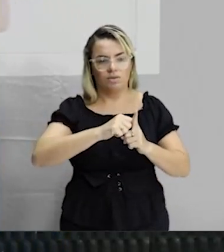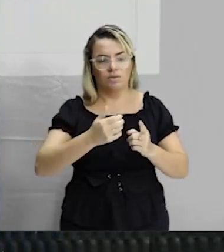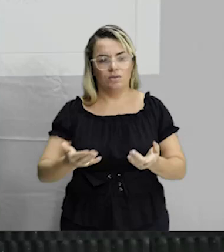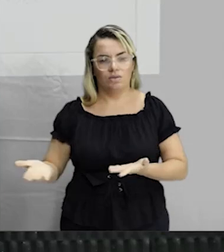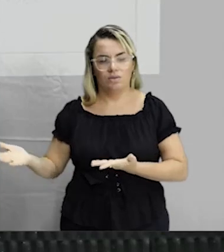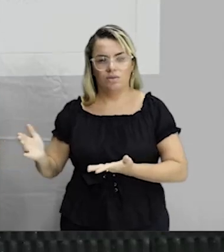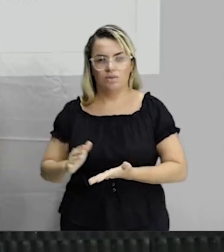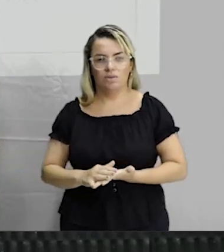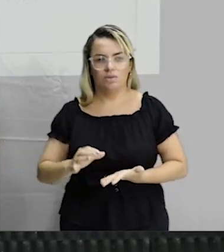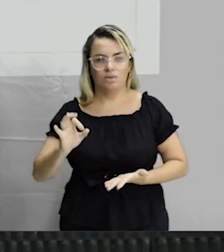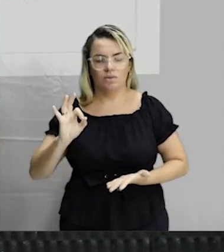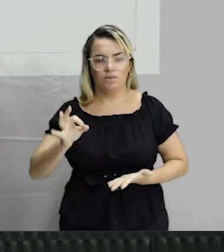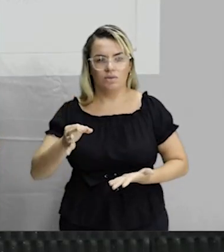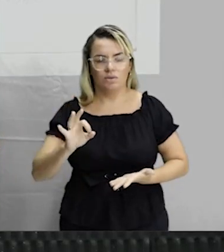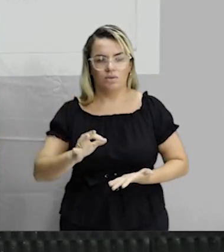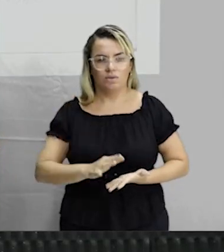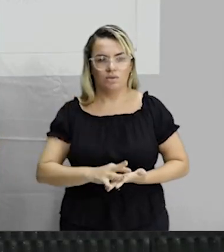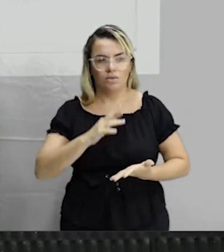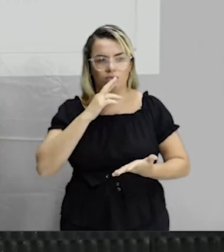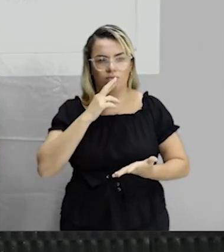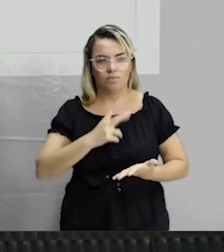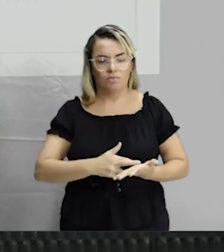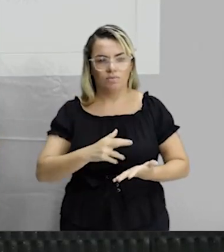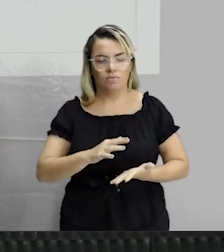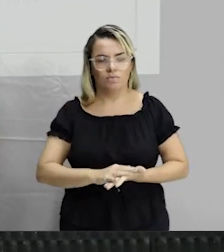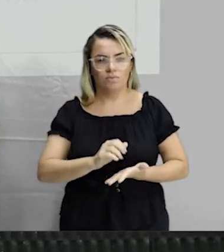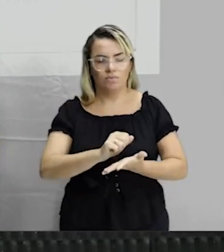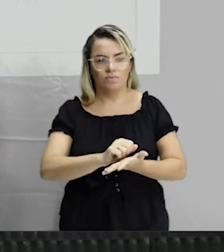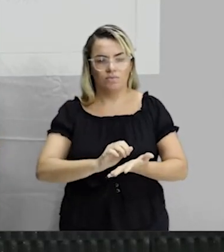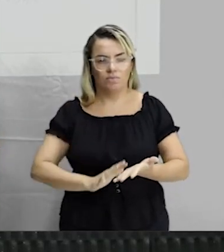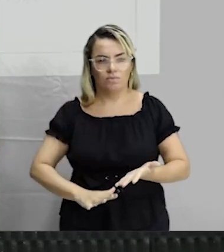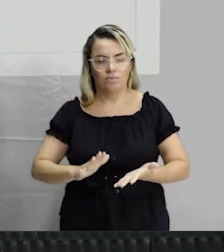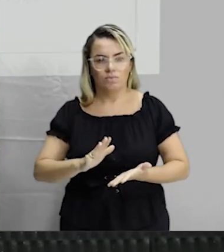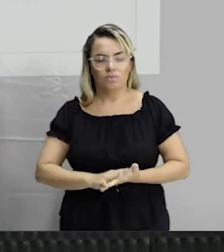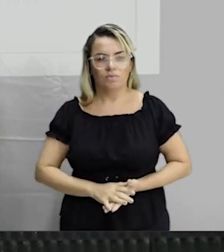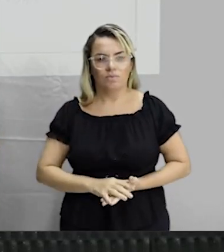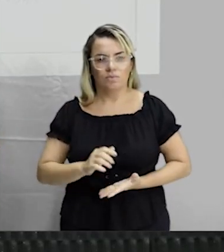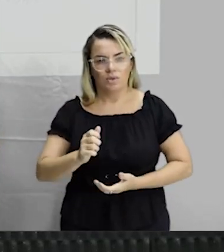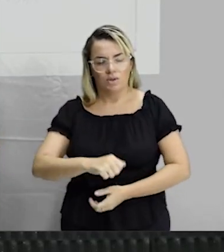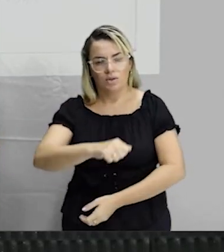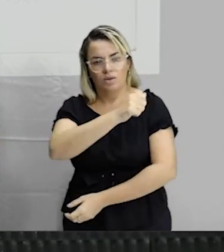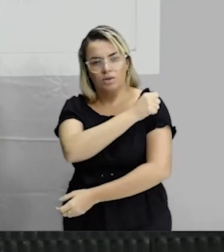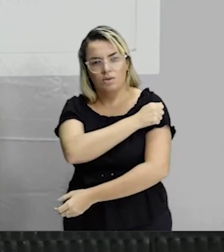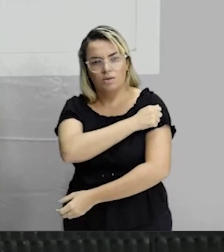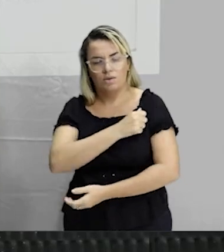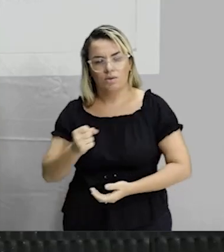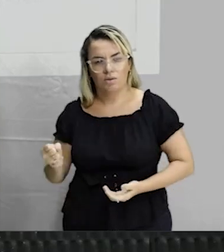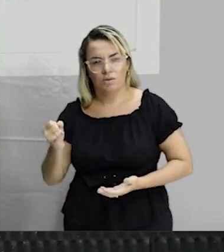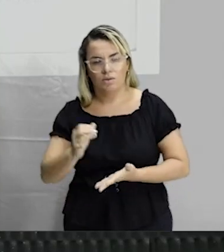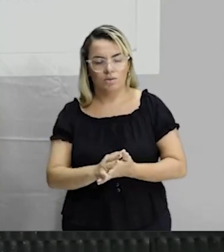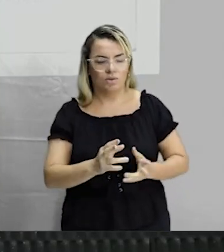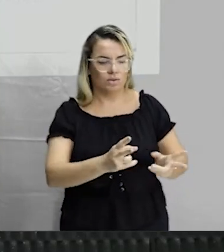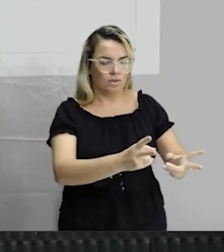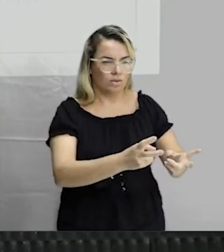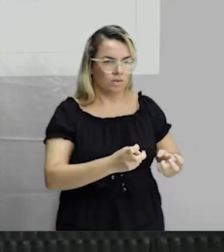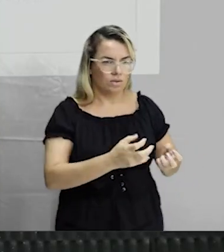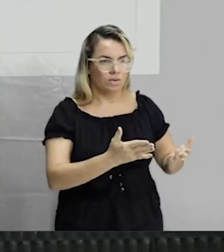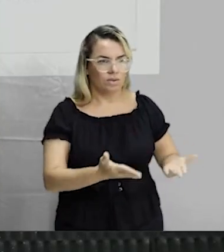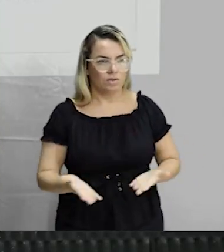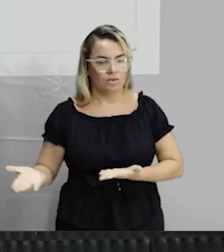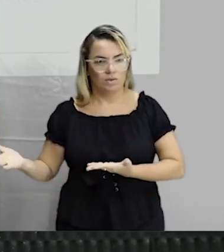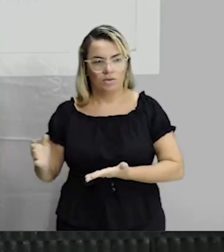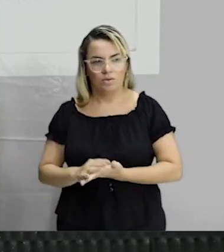Certo? Essa aqui é a minha resposta do exercício. Galera, importante, tá? Perceba que essa questão aqui a